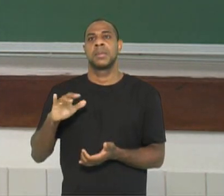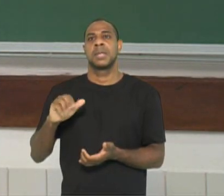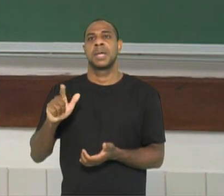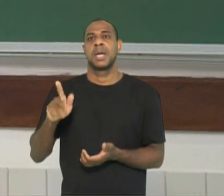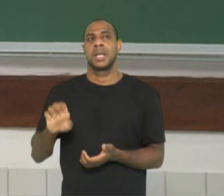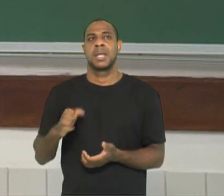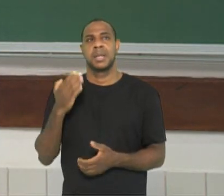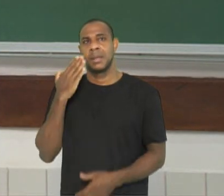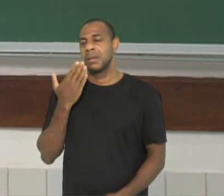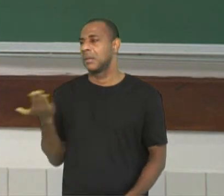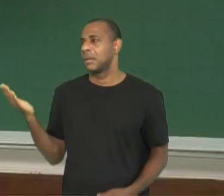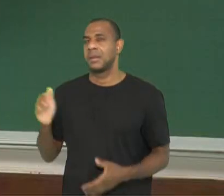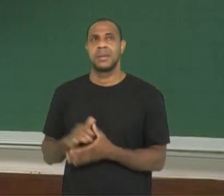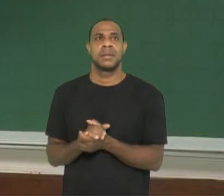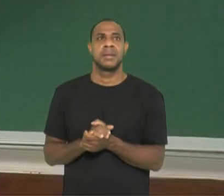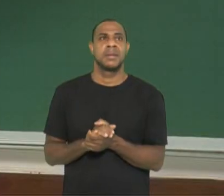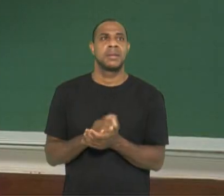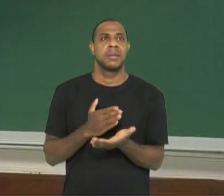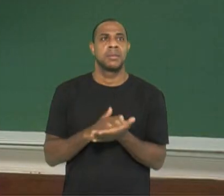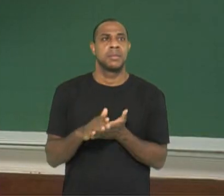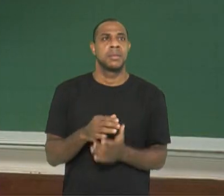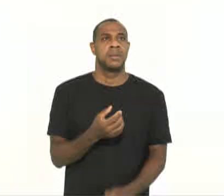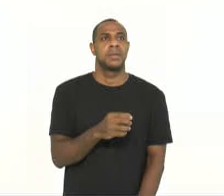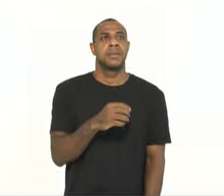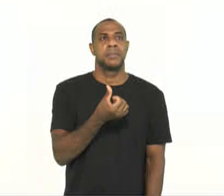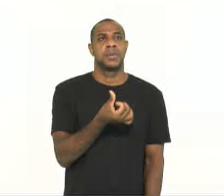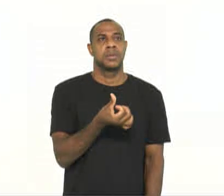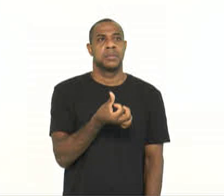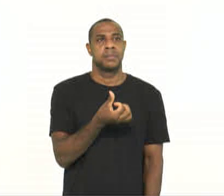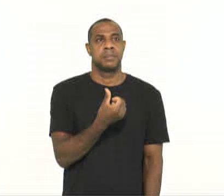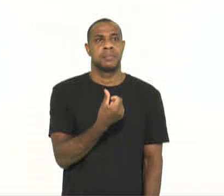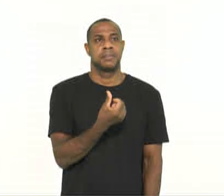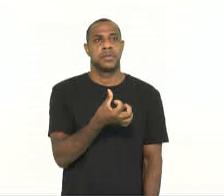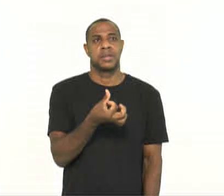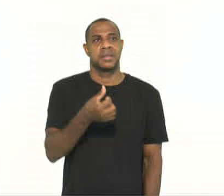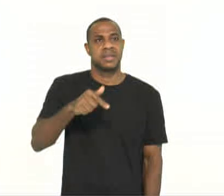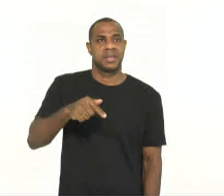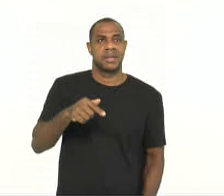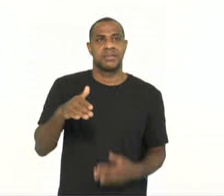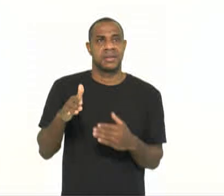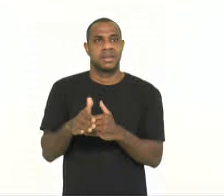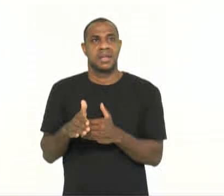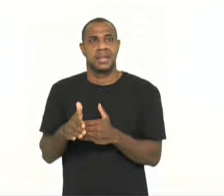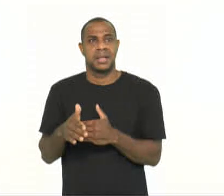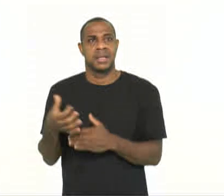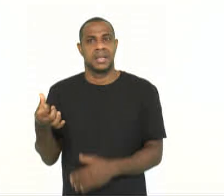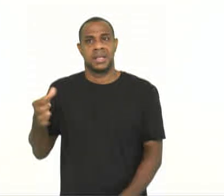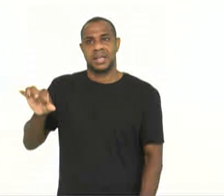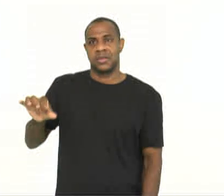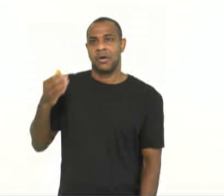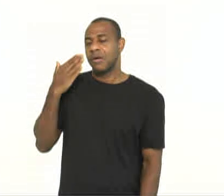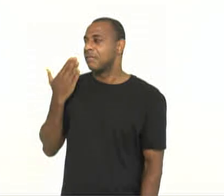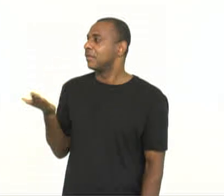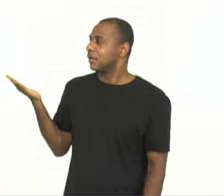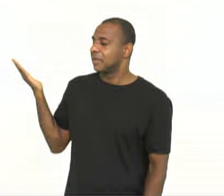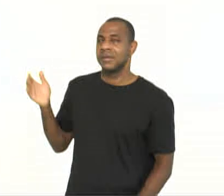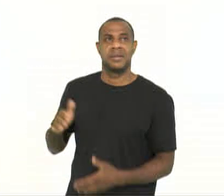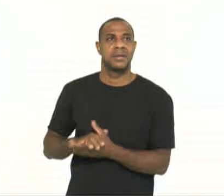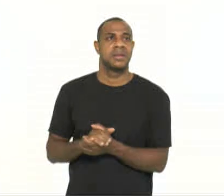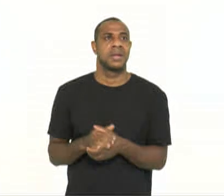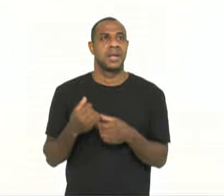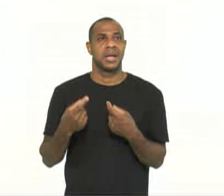Tropicalismo, 1967-69, surge oficialmente em 68, une a música genuinamente brasileira no